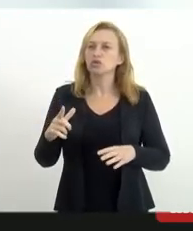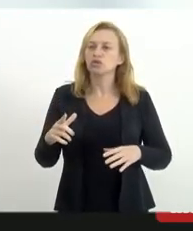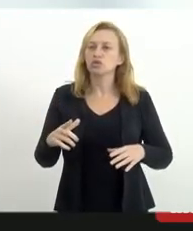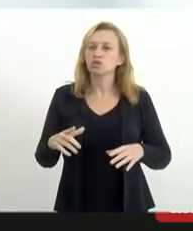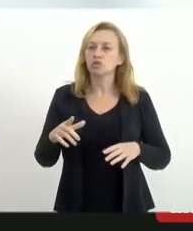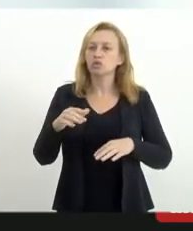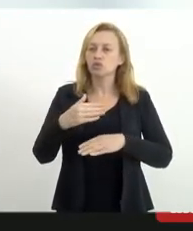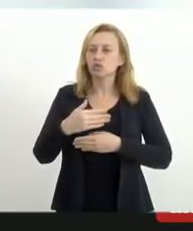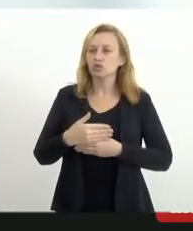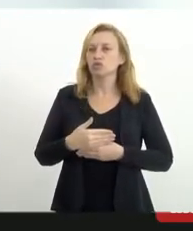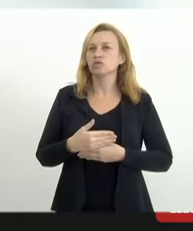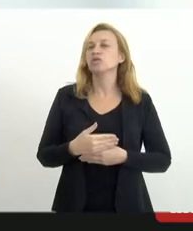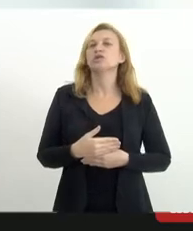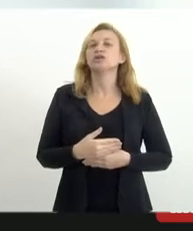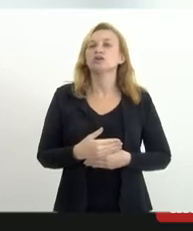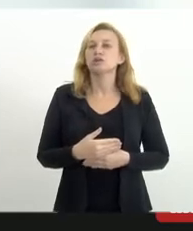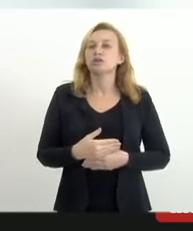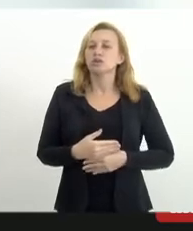Sanger.